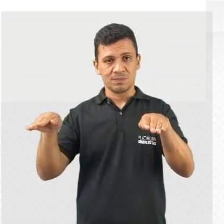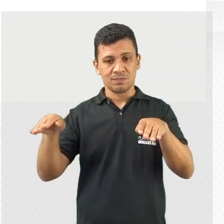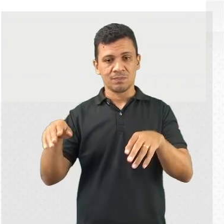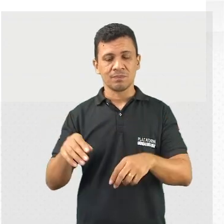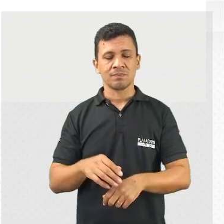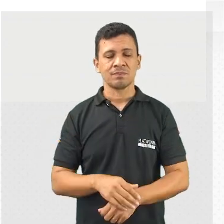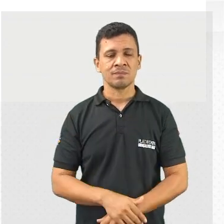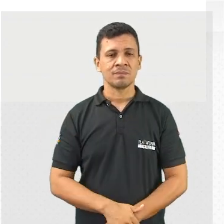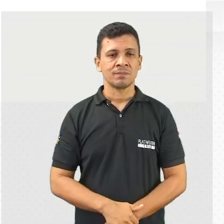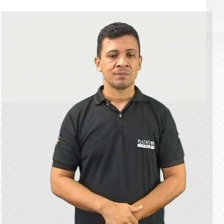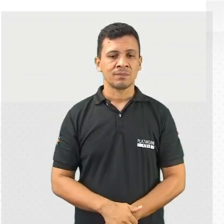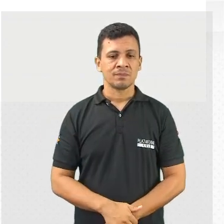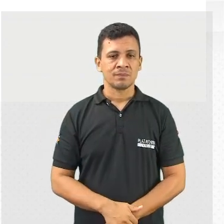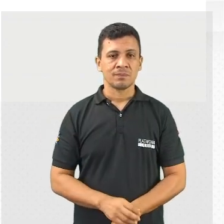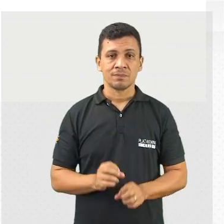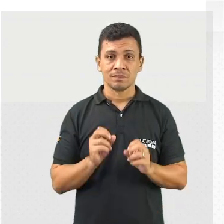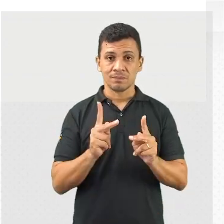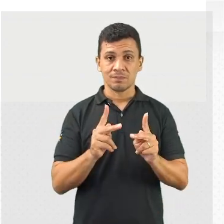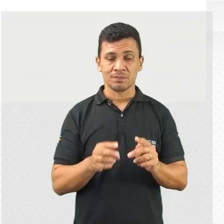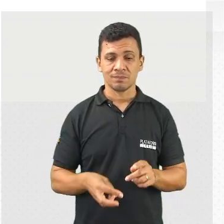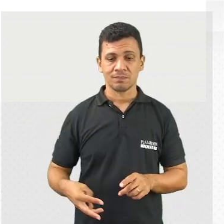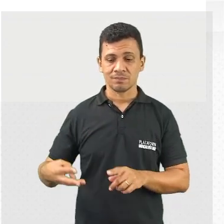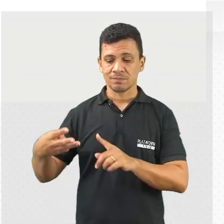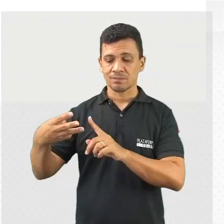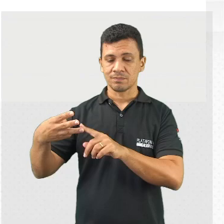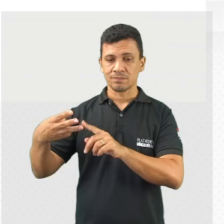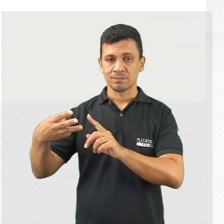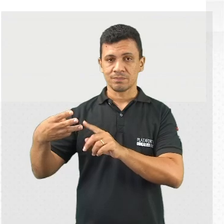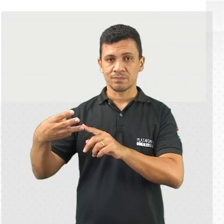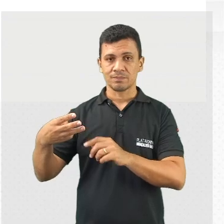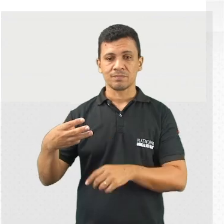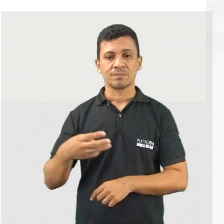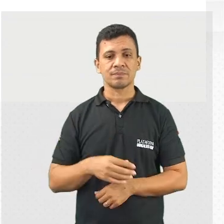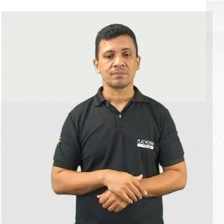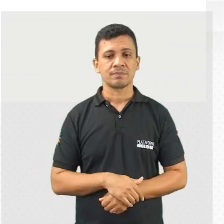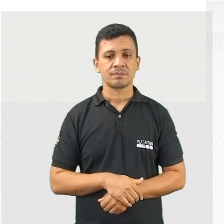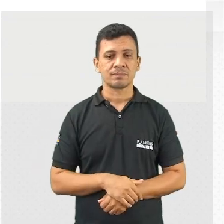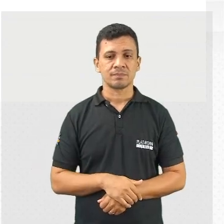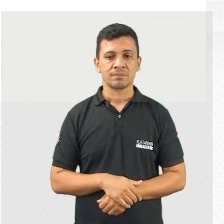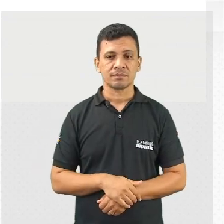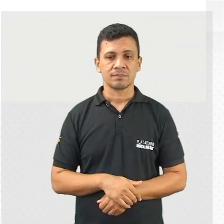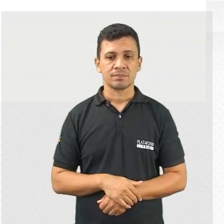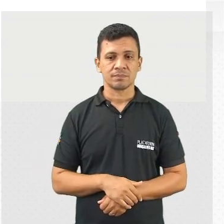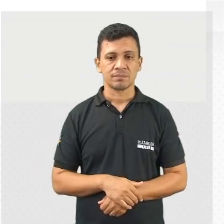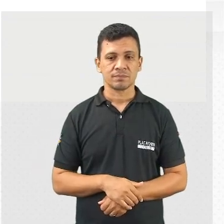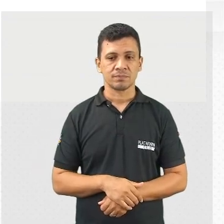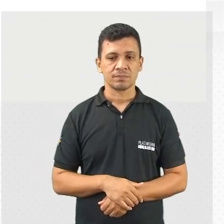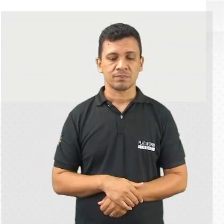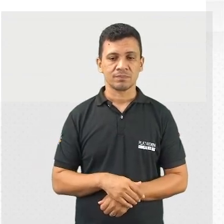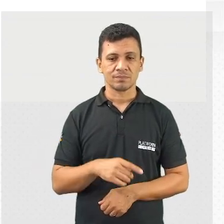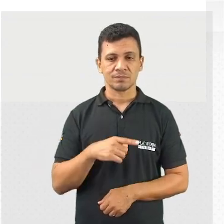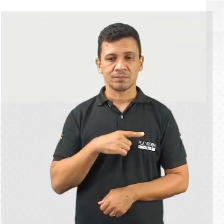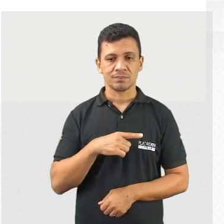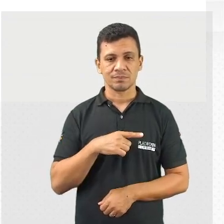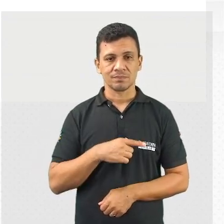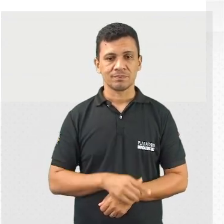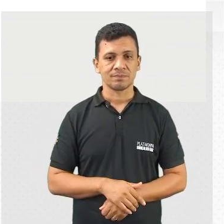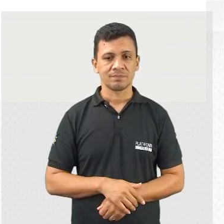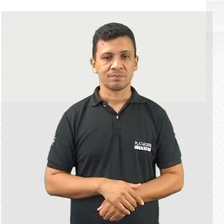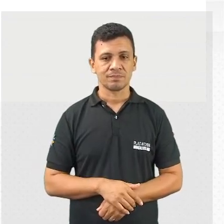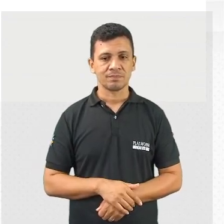divergente. Beleza? E por fim, ó, vamos lá. Placa A,